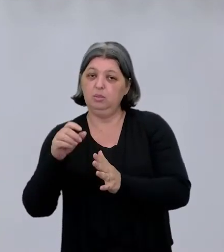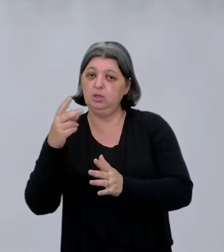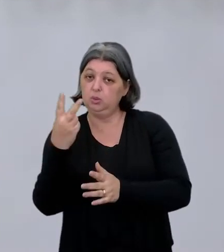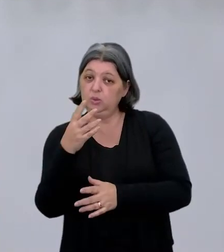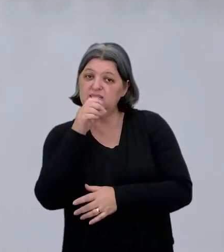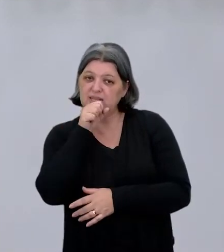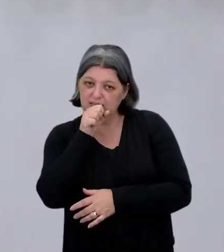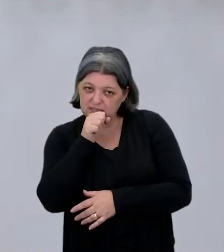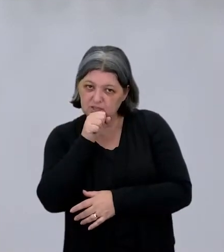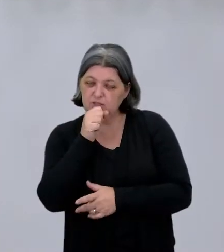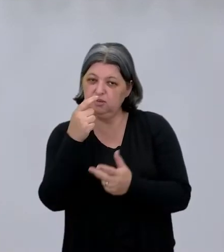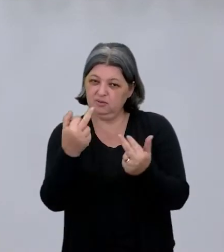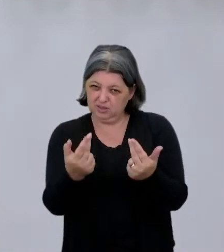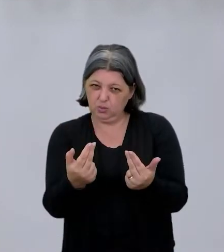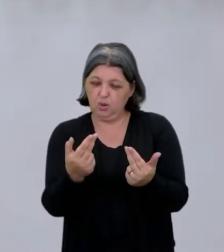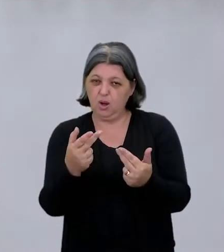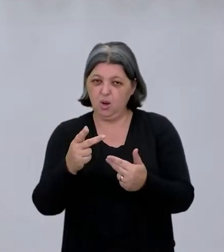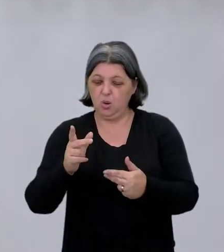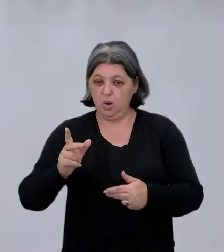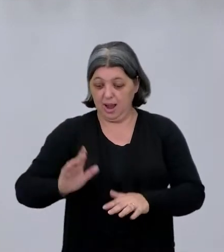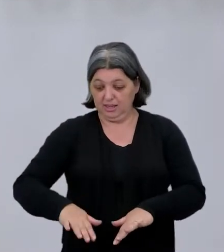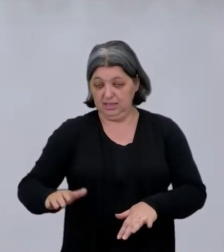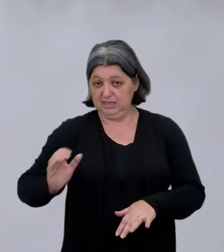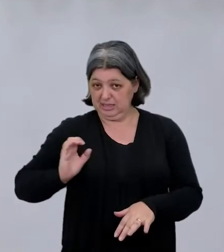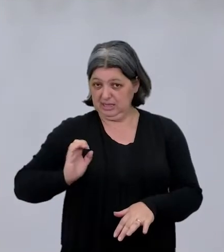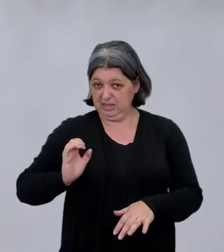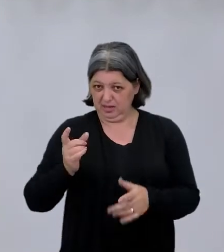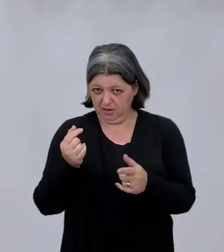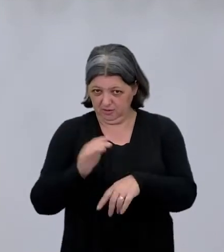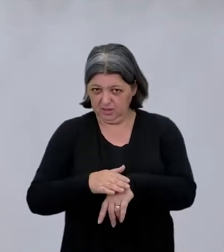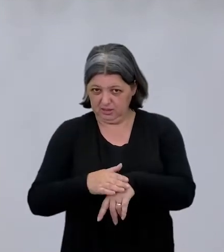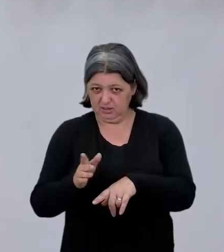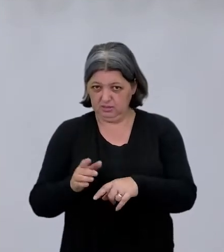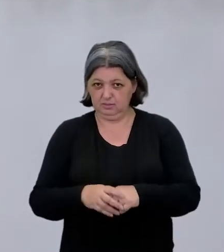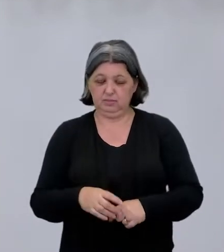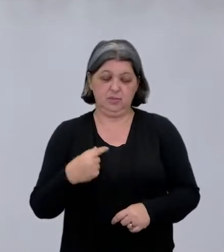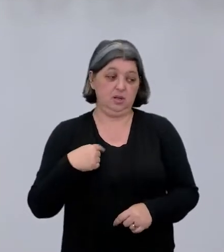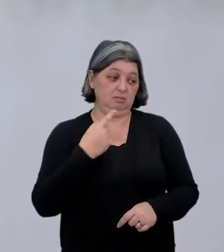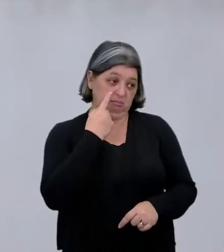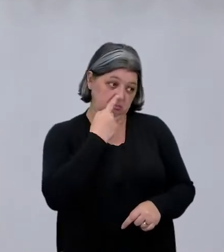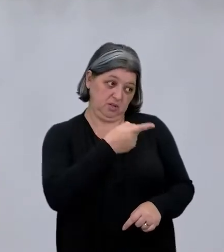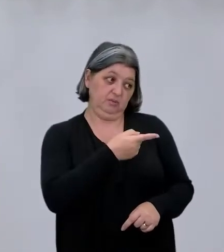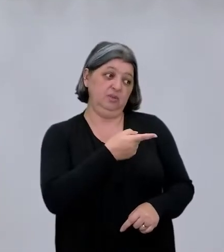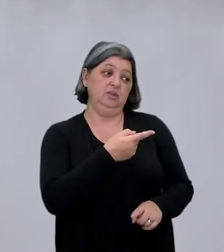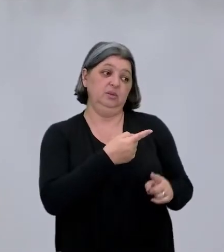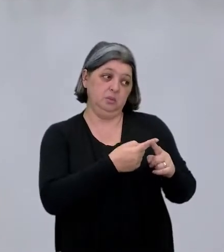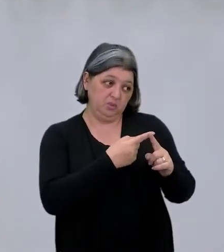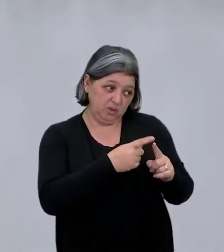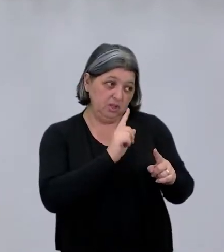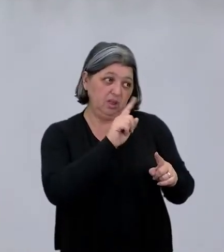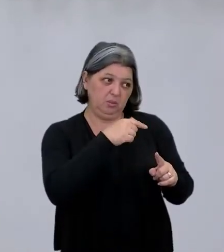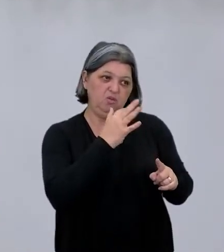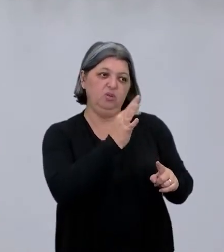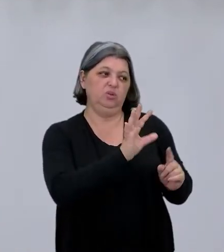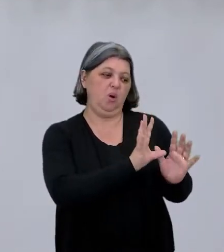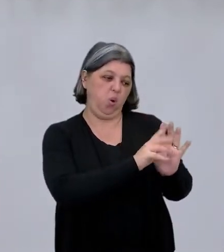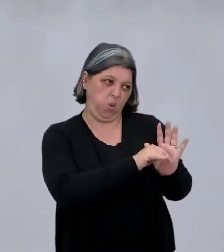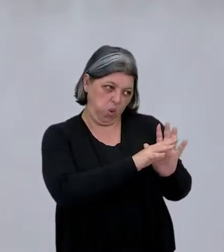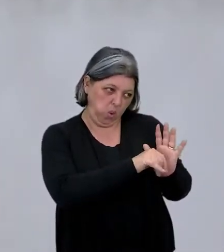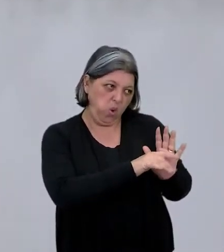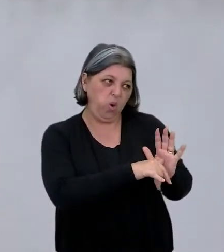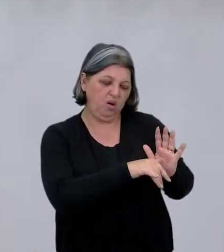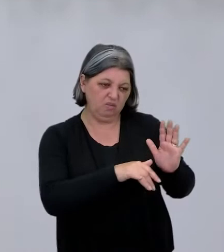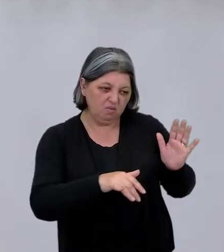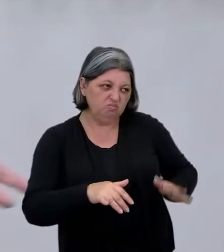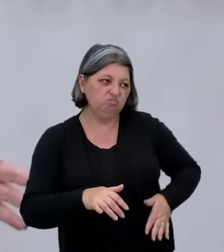branca e rica fez, o que vai acontecer? Tá vendo? Isso aí, porque vai virar delinquente, vai virar marginal. Já